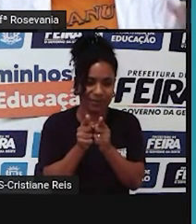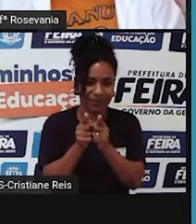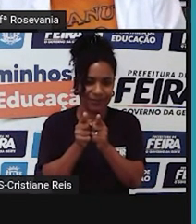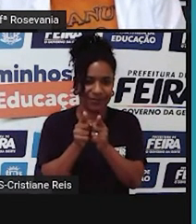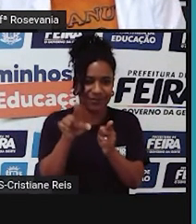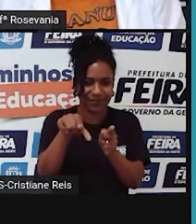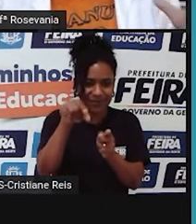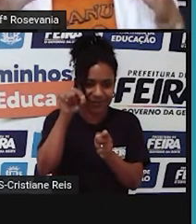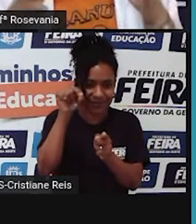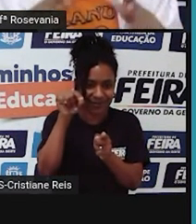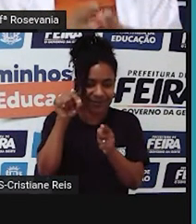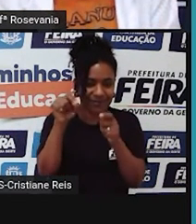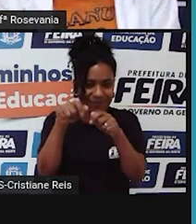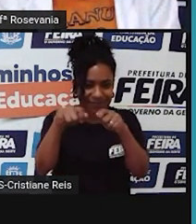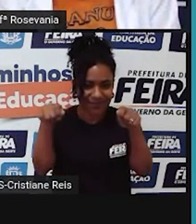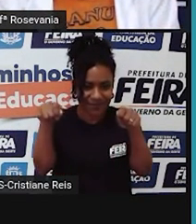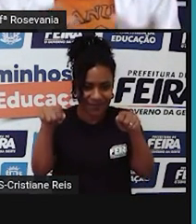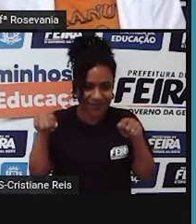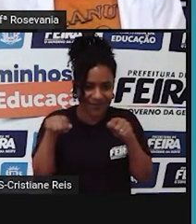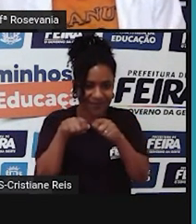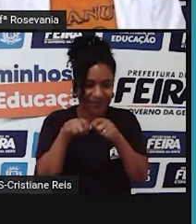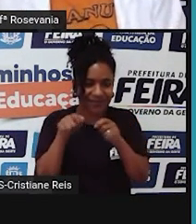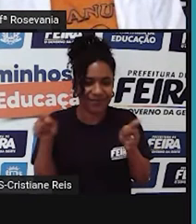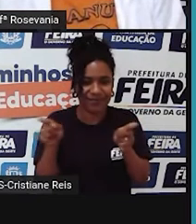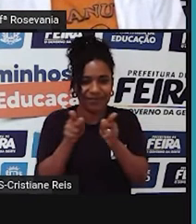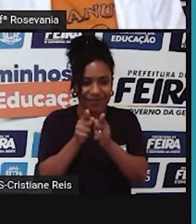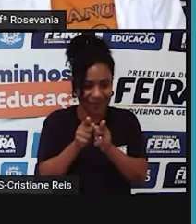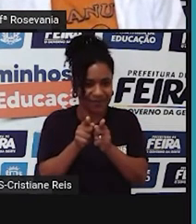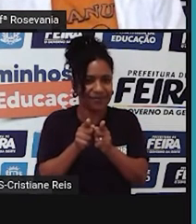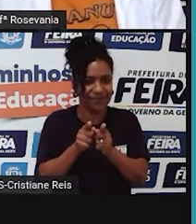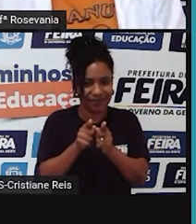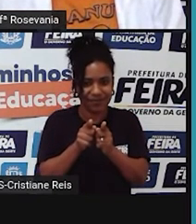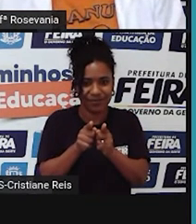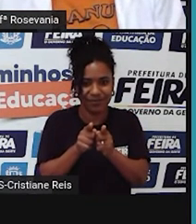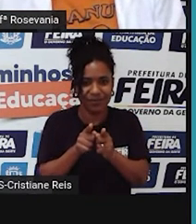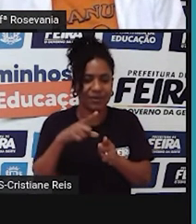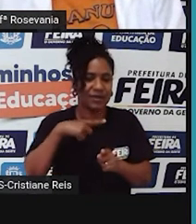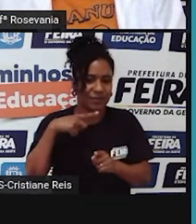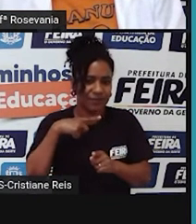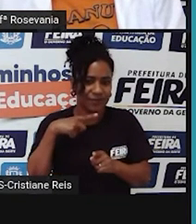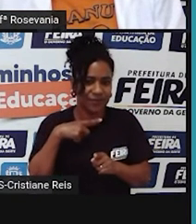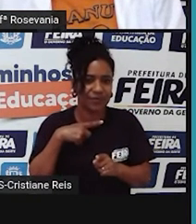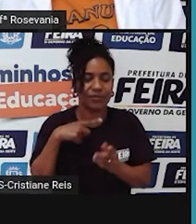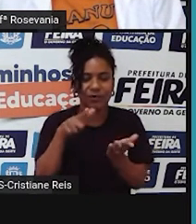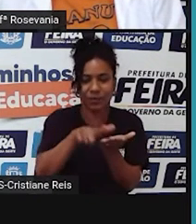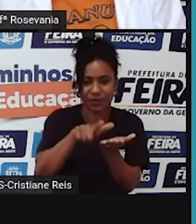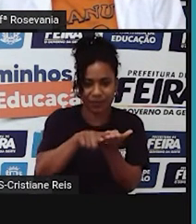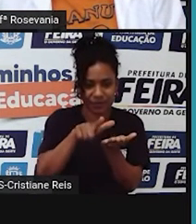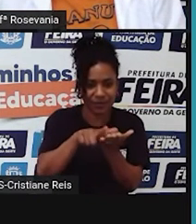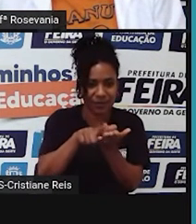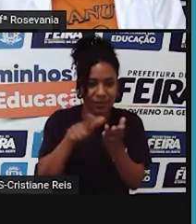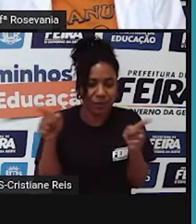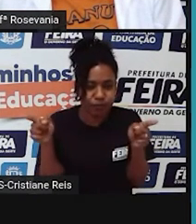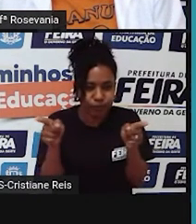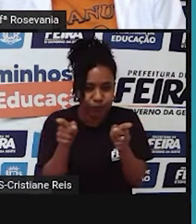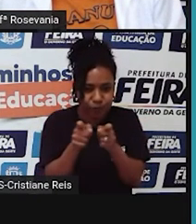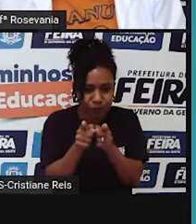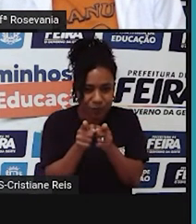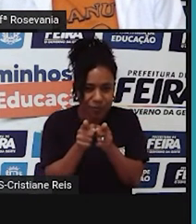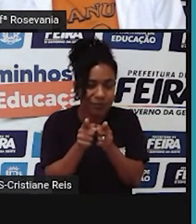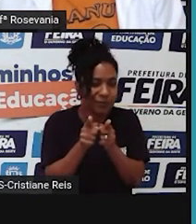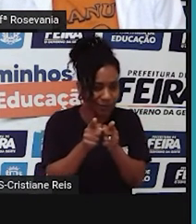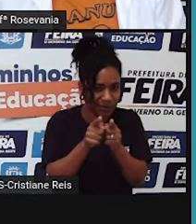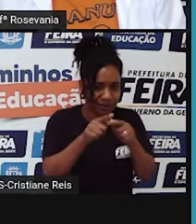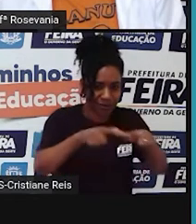a minha área foi reduzida, né, que eu tive que colocar lá no papel, foi menor a área do que a que eu tinha antes. Antes eu